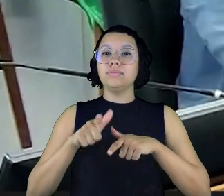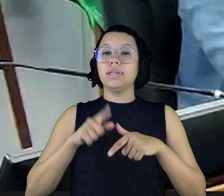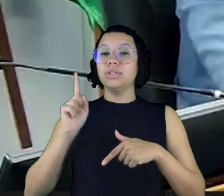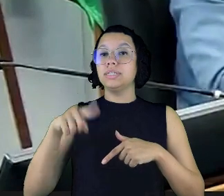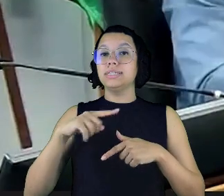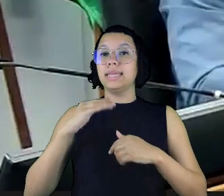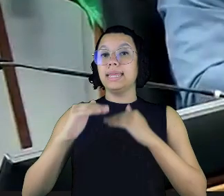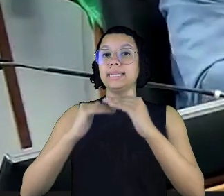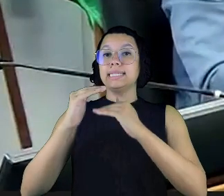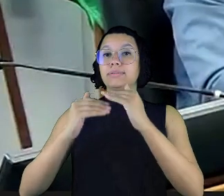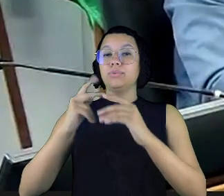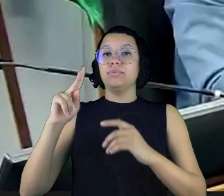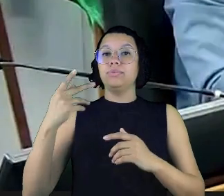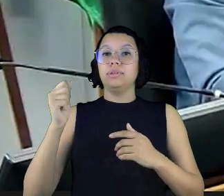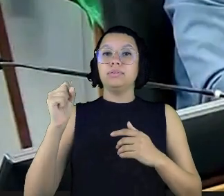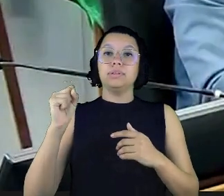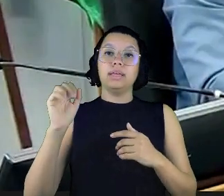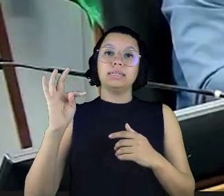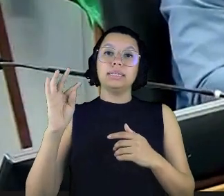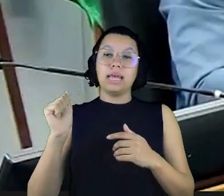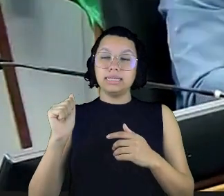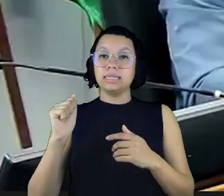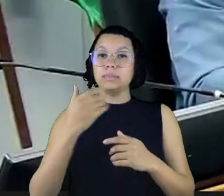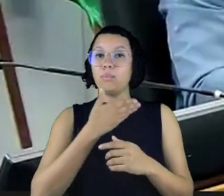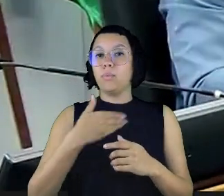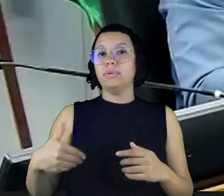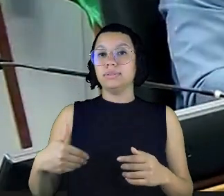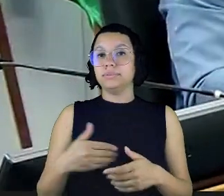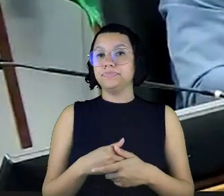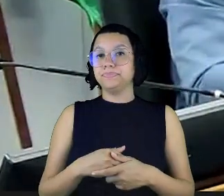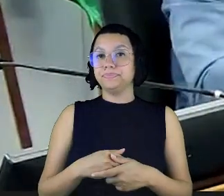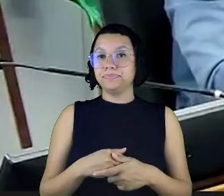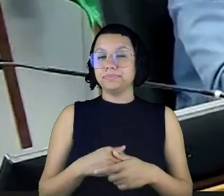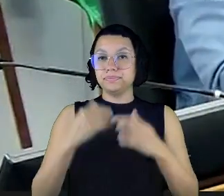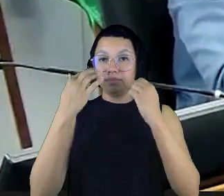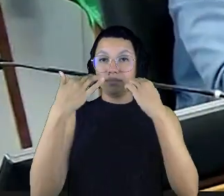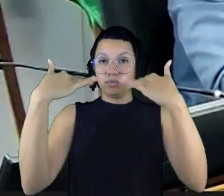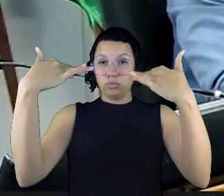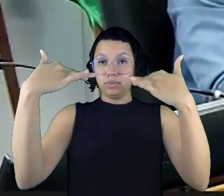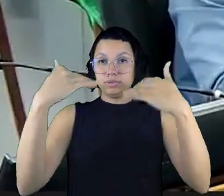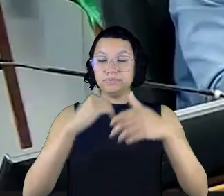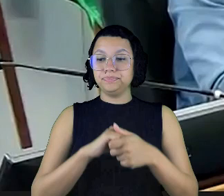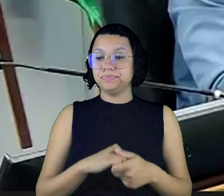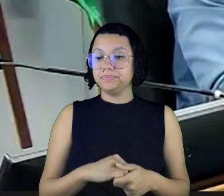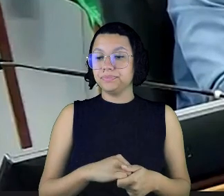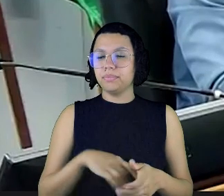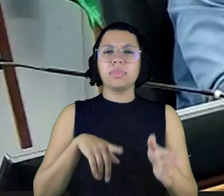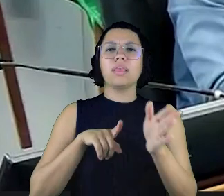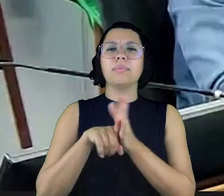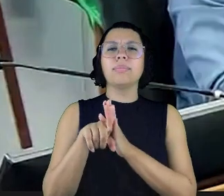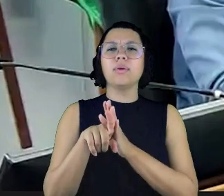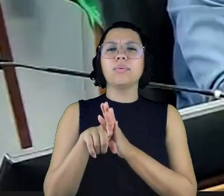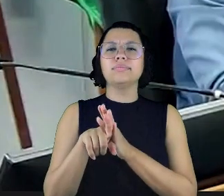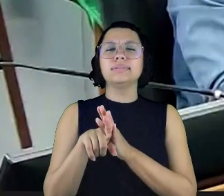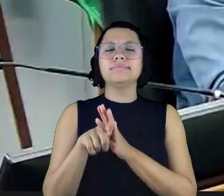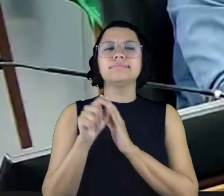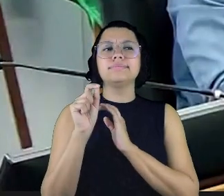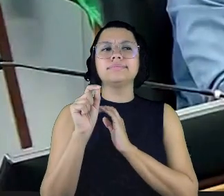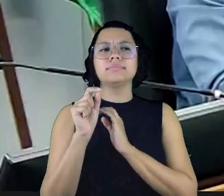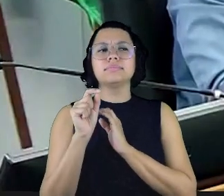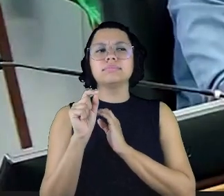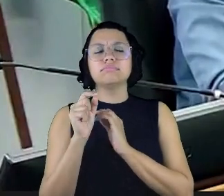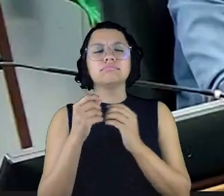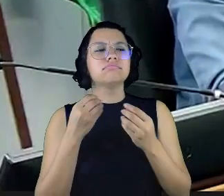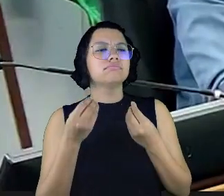nas astas públicas. A pergunta ela indaga sobre a eficiência desse